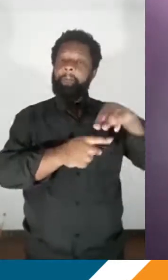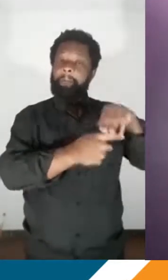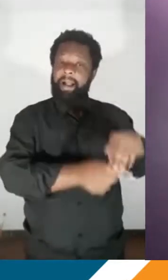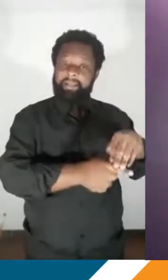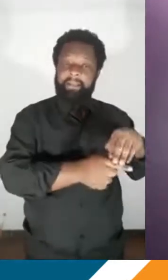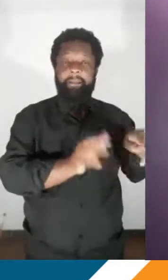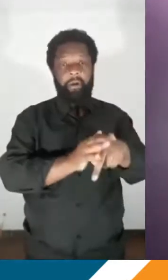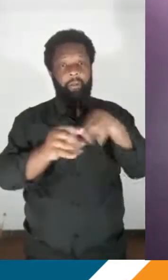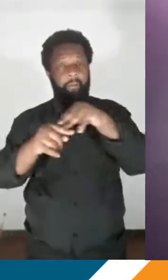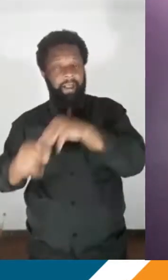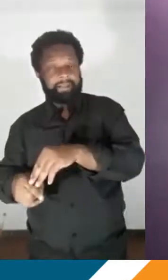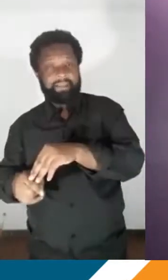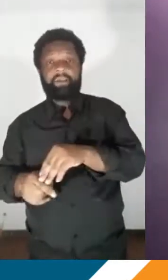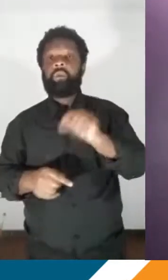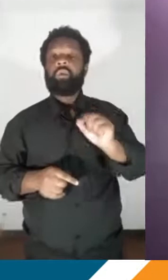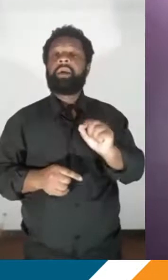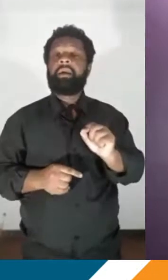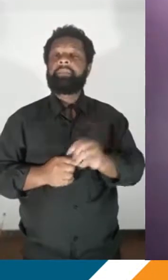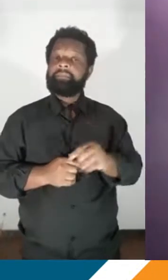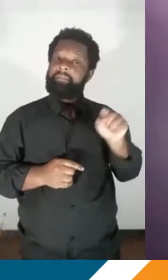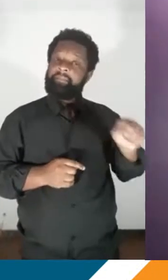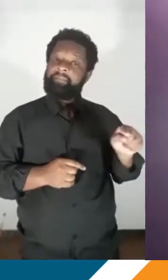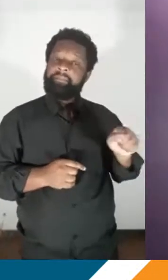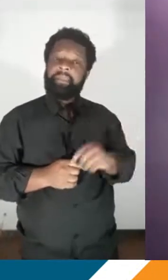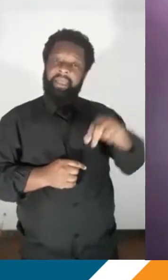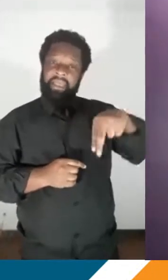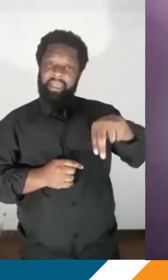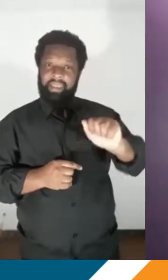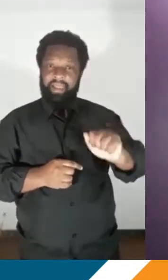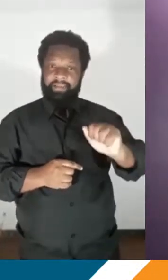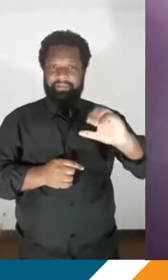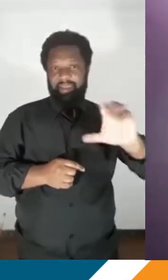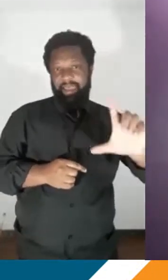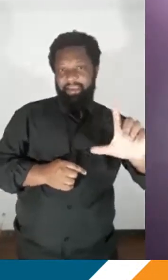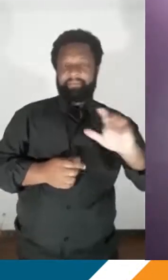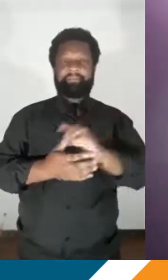9% massa por massa de